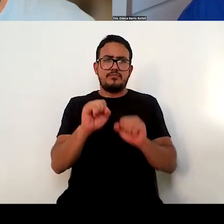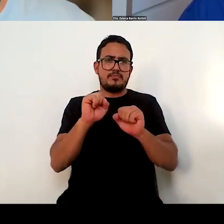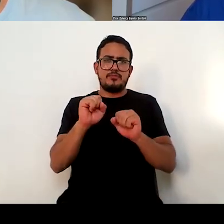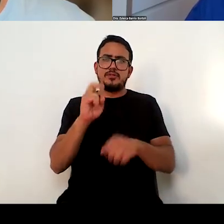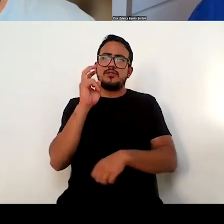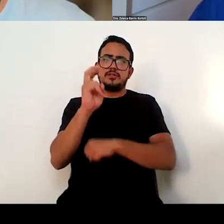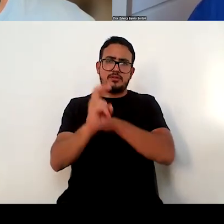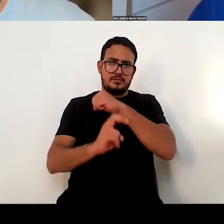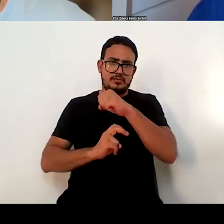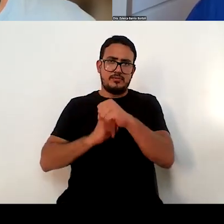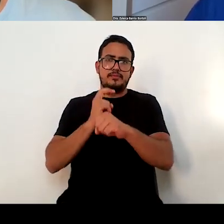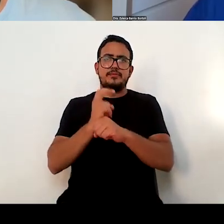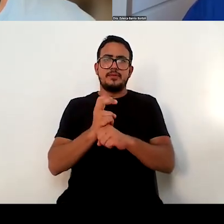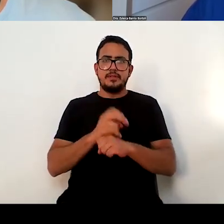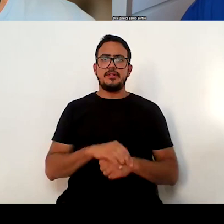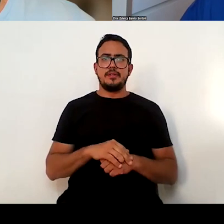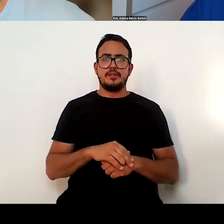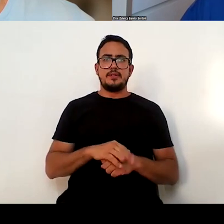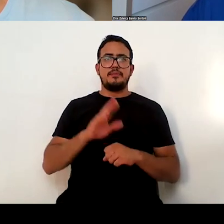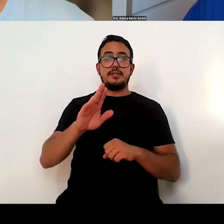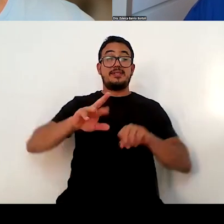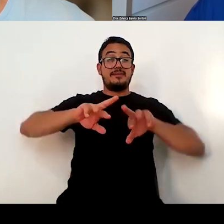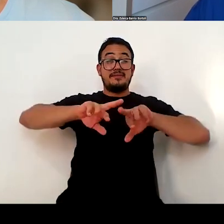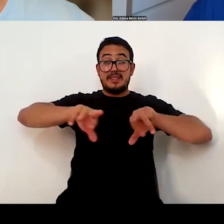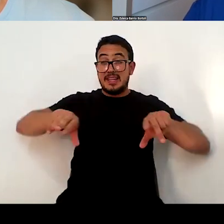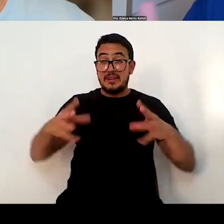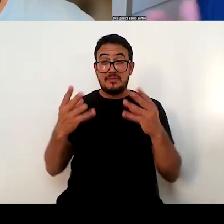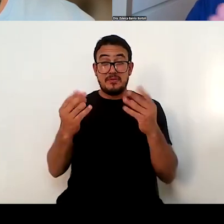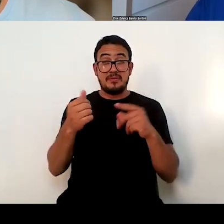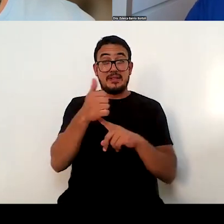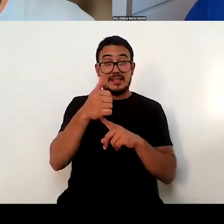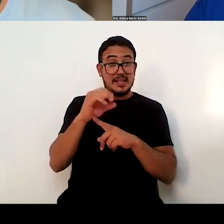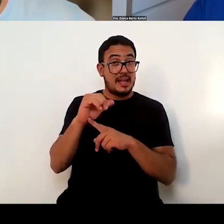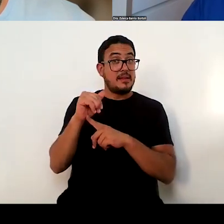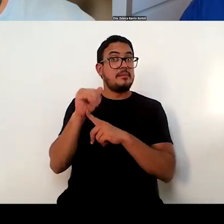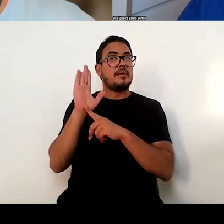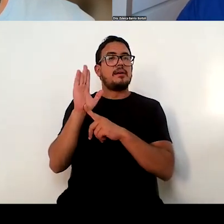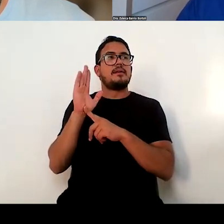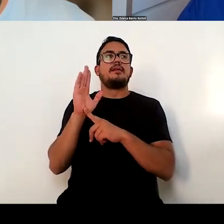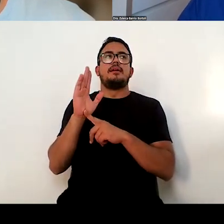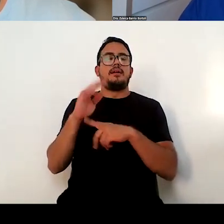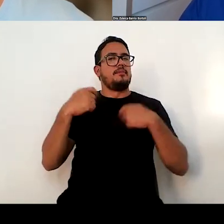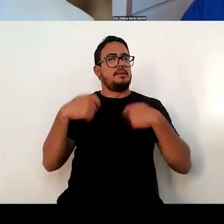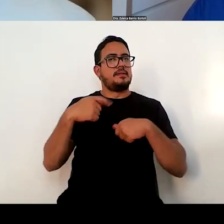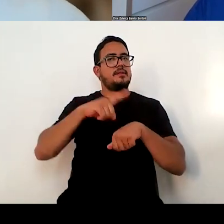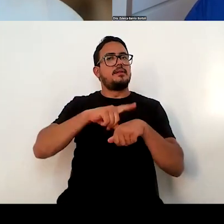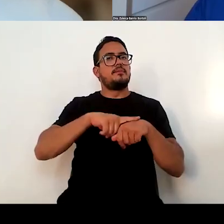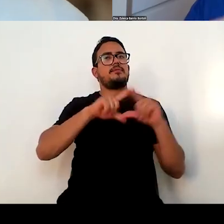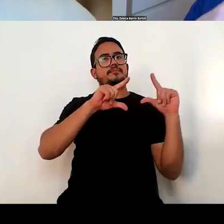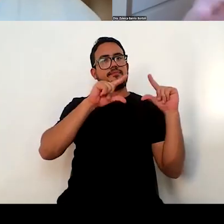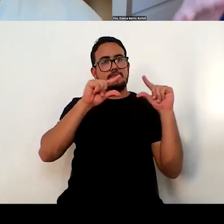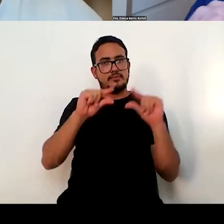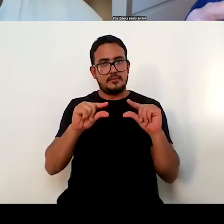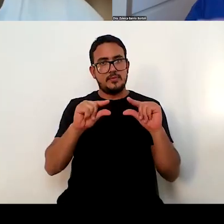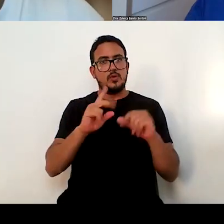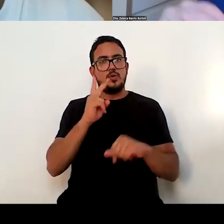anos. Agora, se você tiver várias lesões, mais de 10, você tem que repetir com tempo menor, de 2 a 3 anos. Se